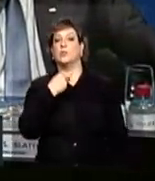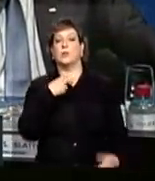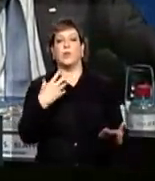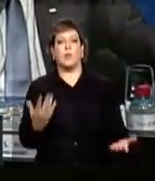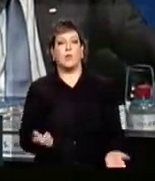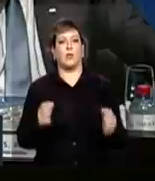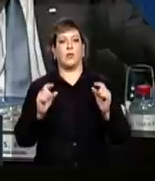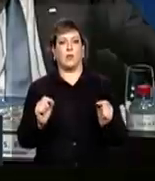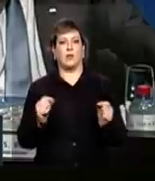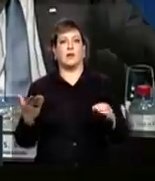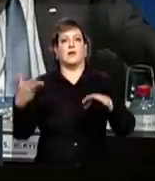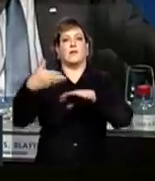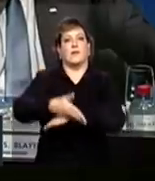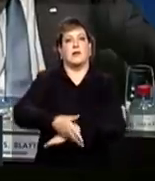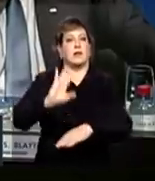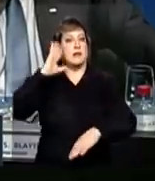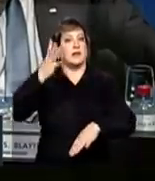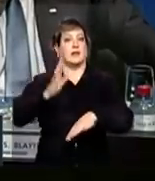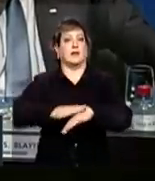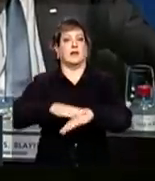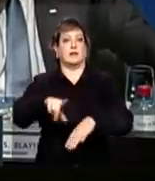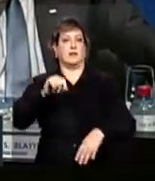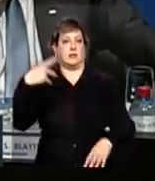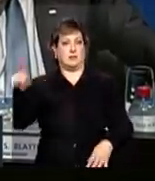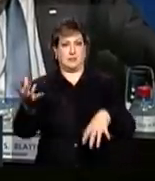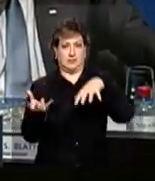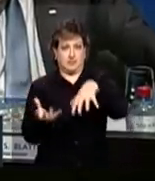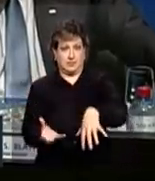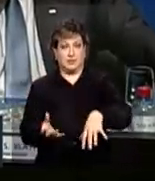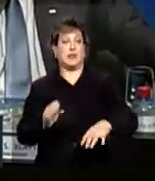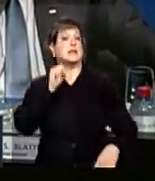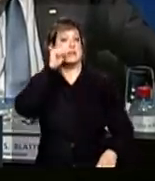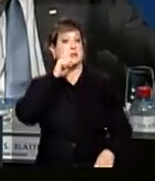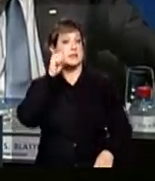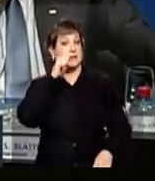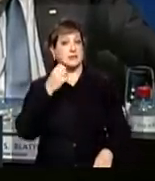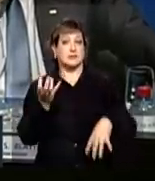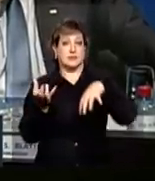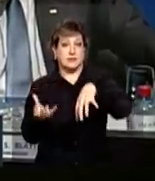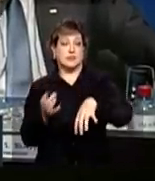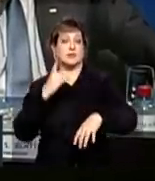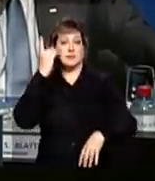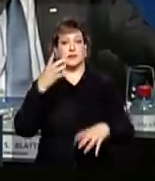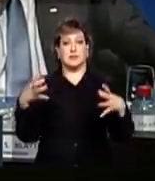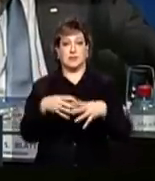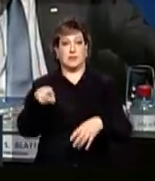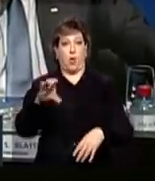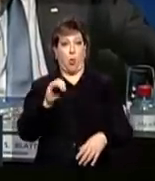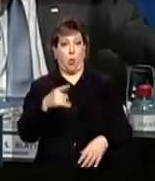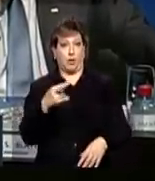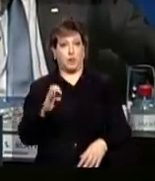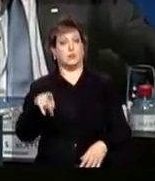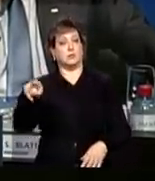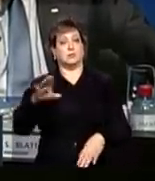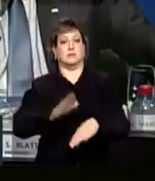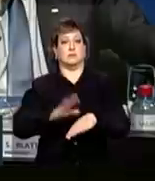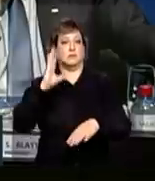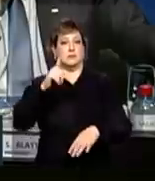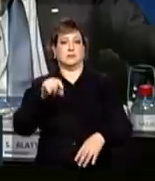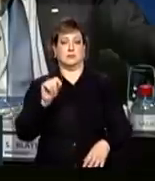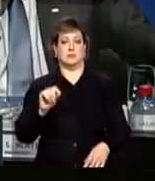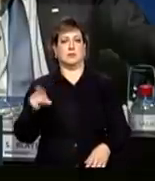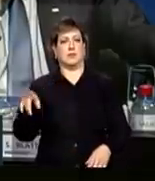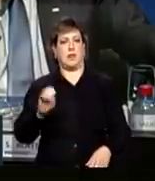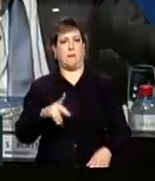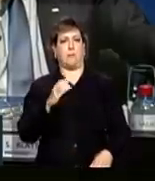O Senado, ou o Congresso, e o Senado como parte do Congresso, é um poder independente,